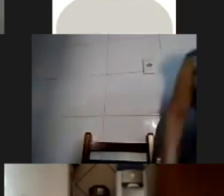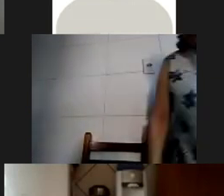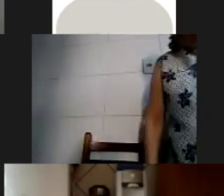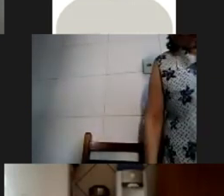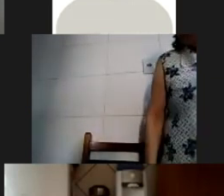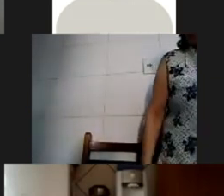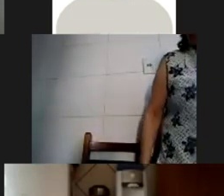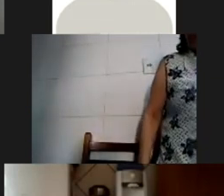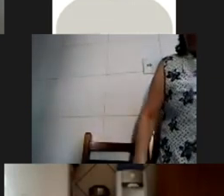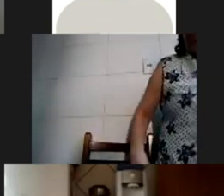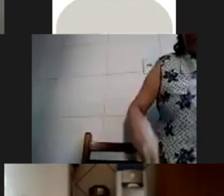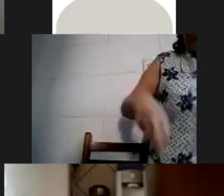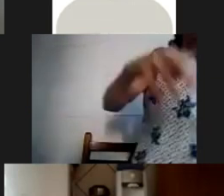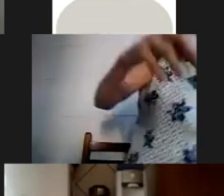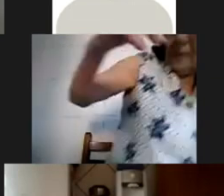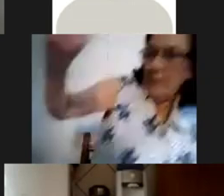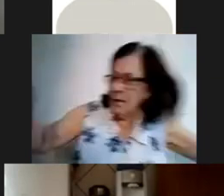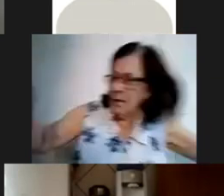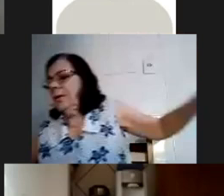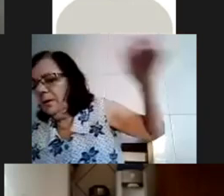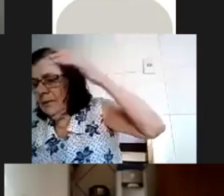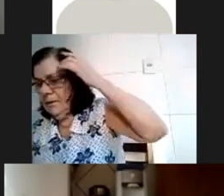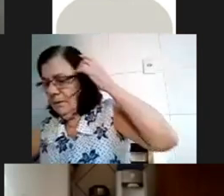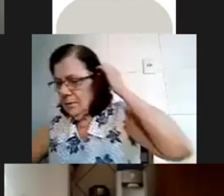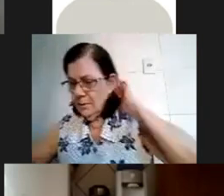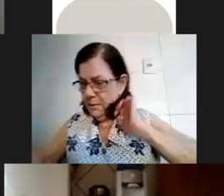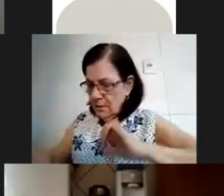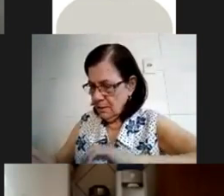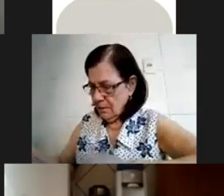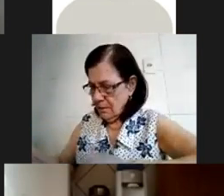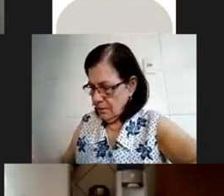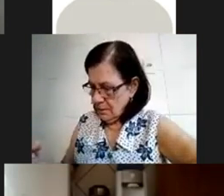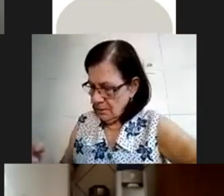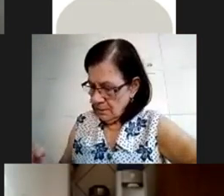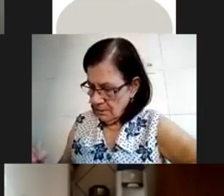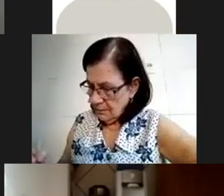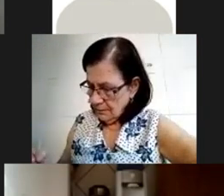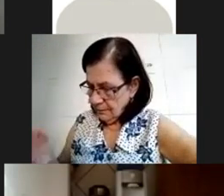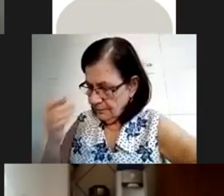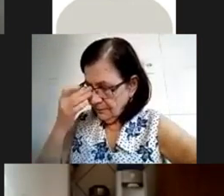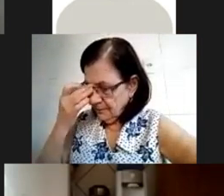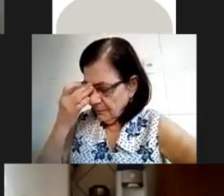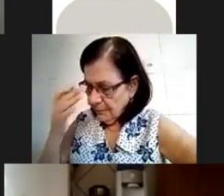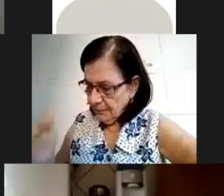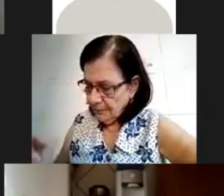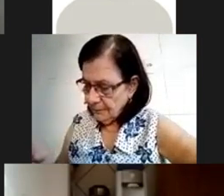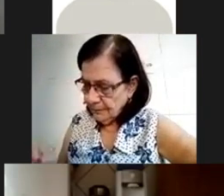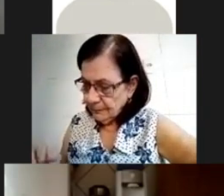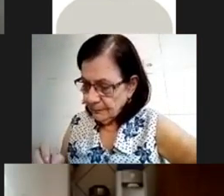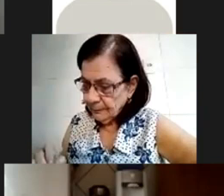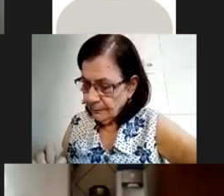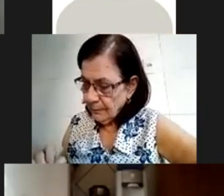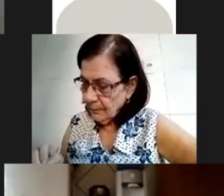no padrinho meu, que ele já tem idade, tem bastante problemas do corpo, e ele me reclamou,